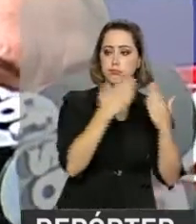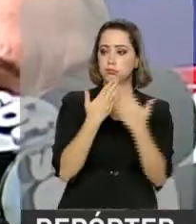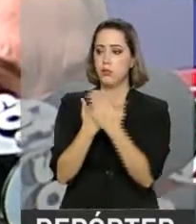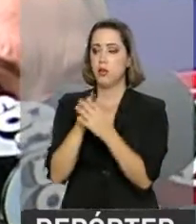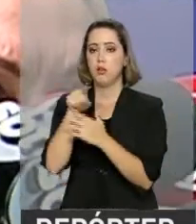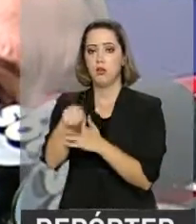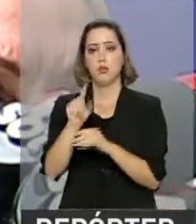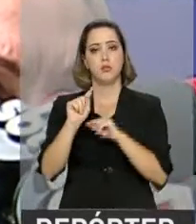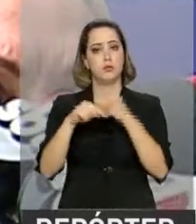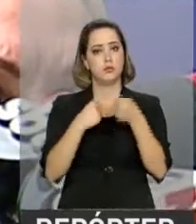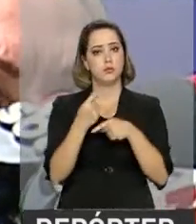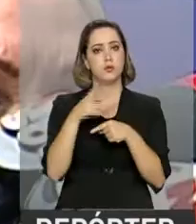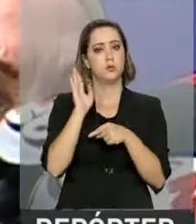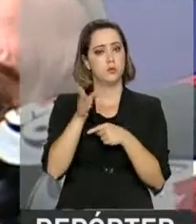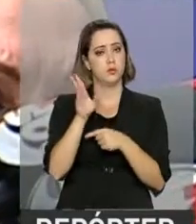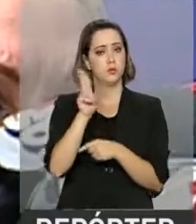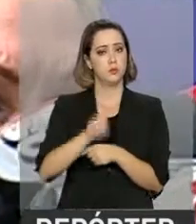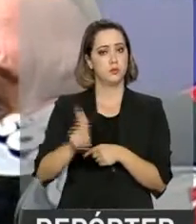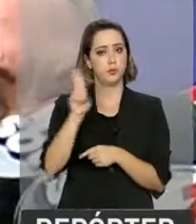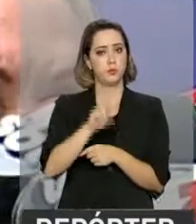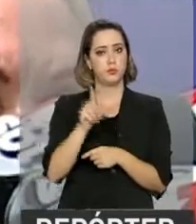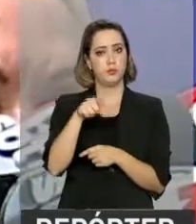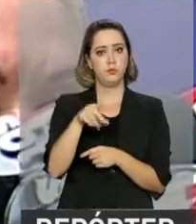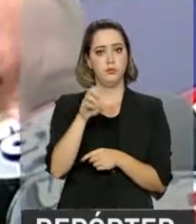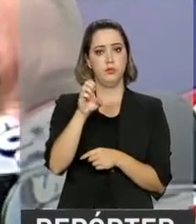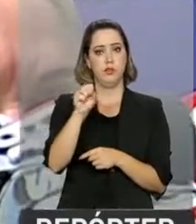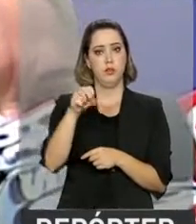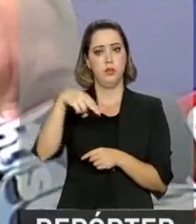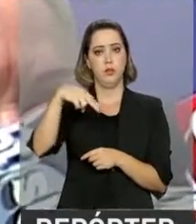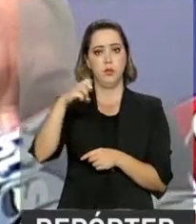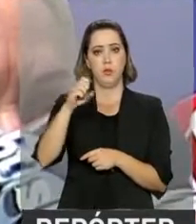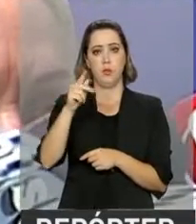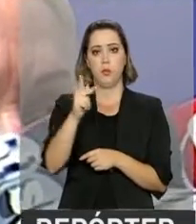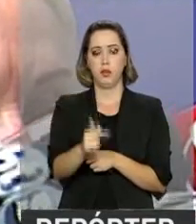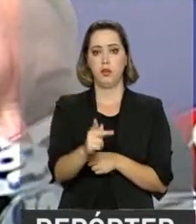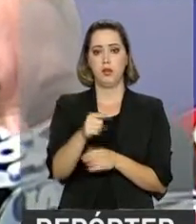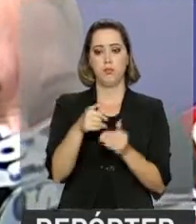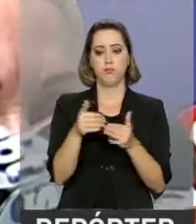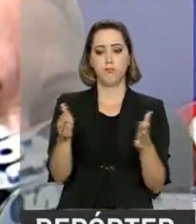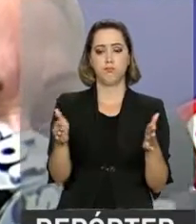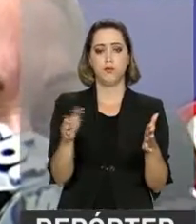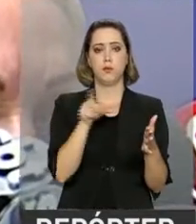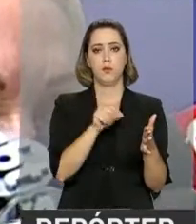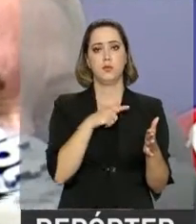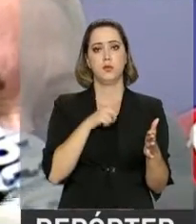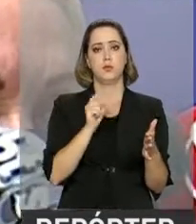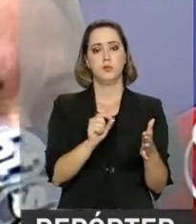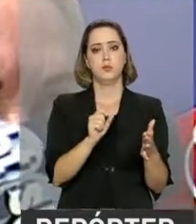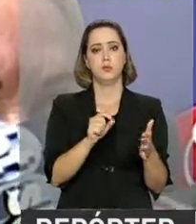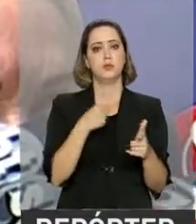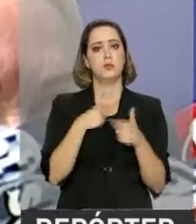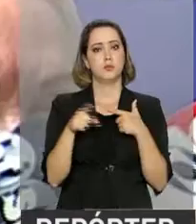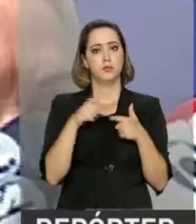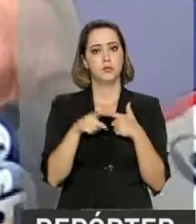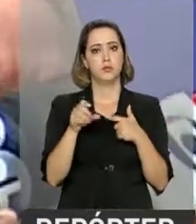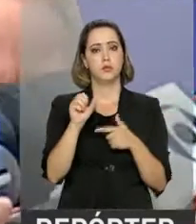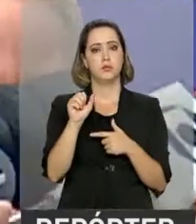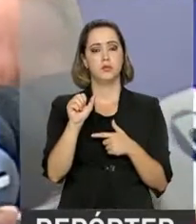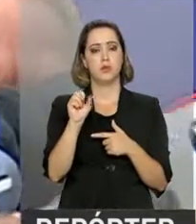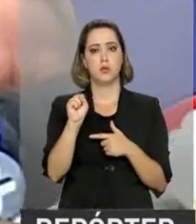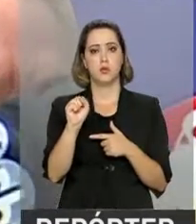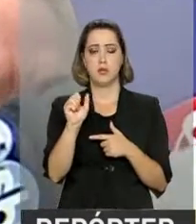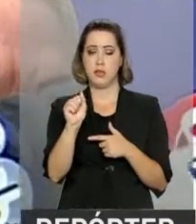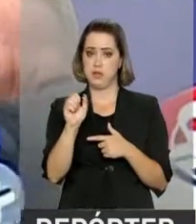dos instrumentos já praticados pelo INEP, ampliando a questão do SAEB e do